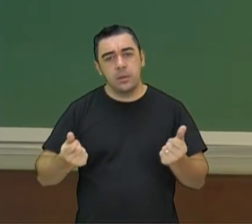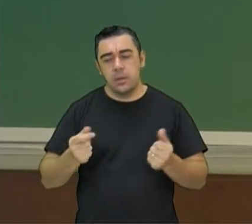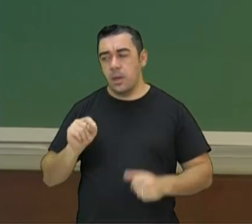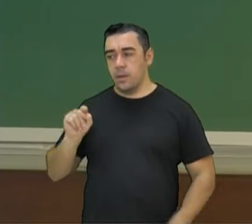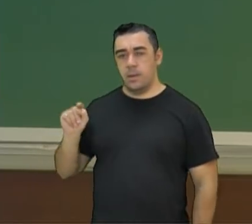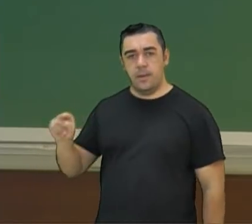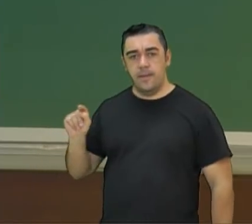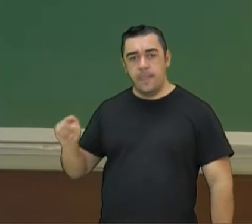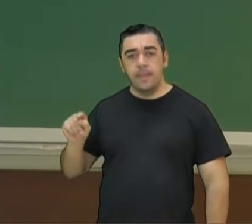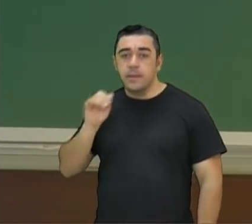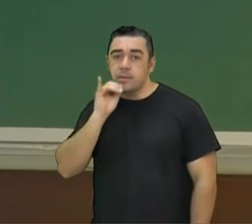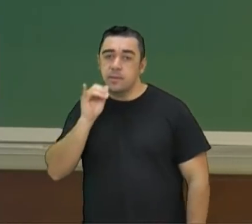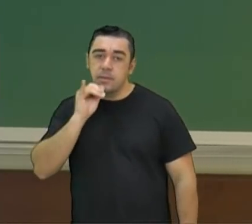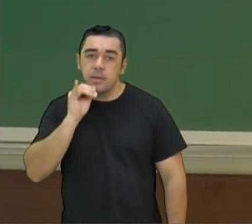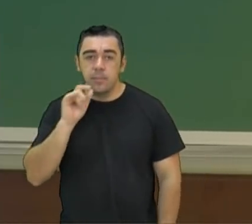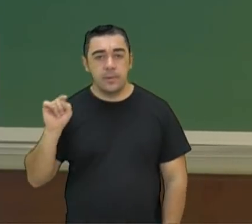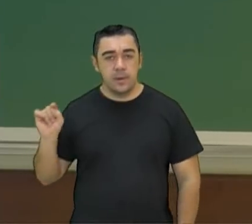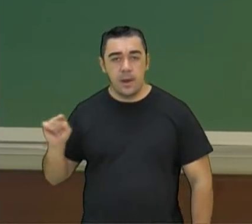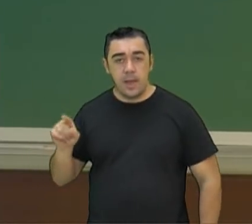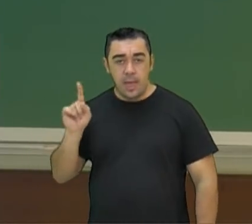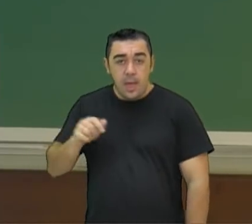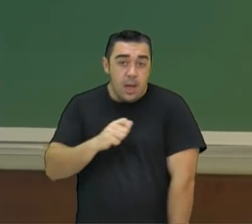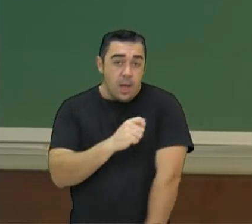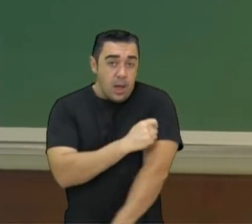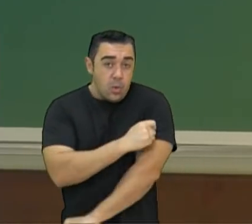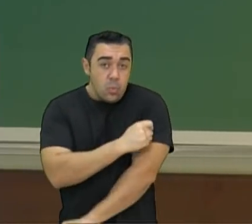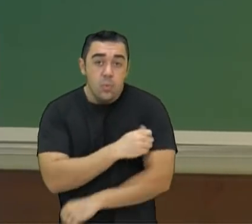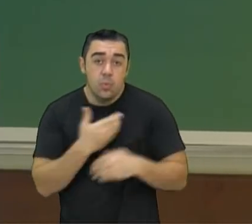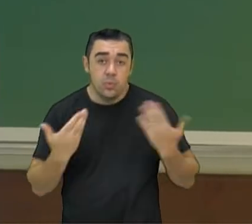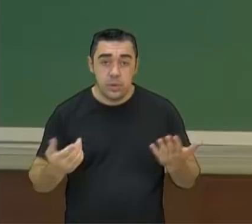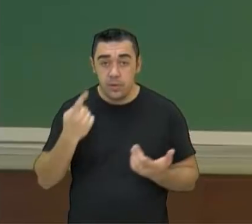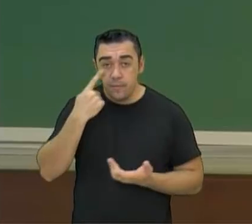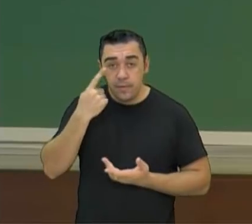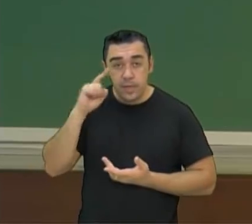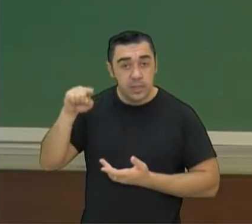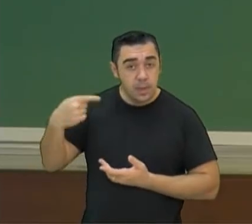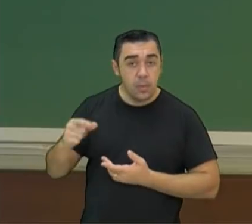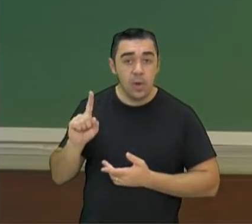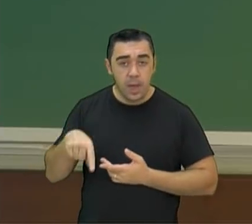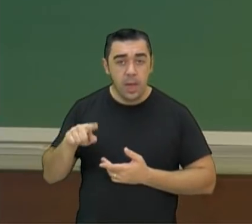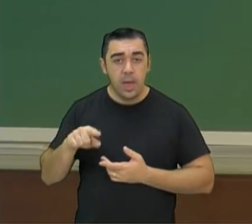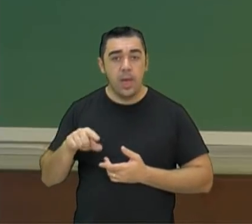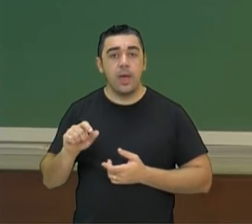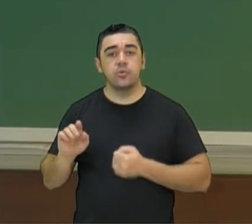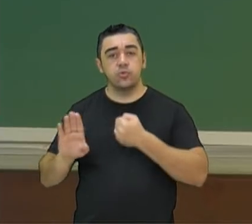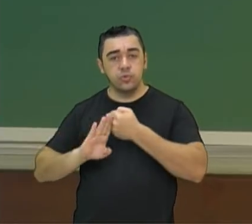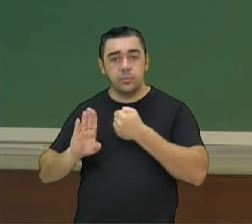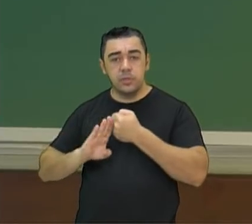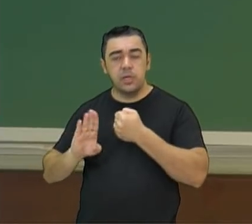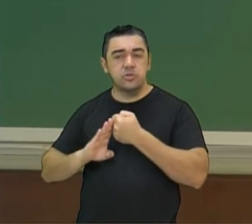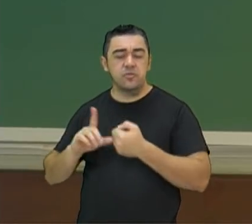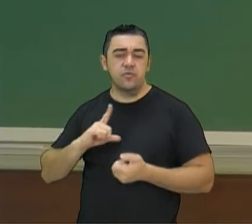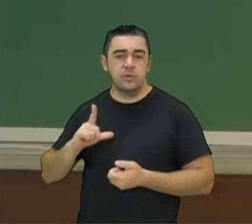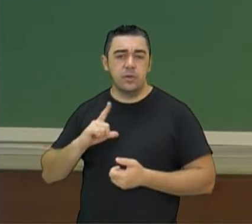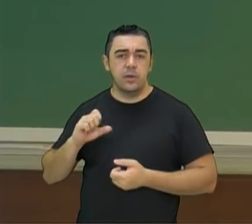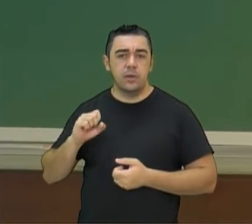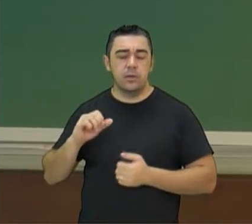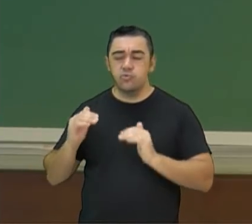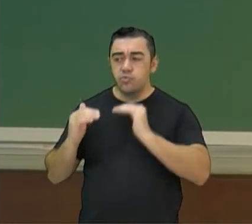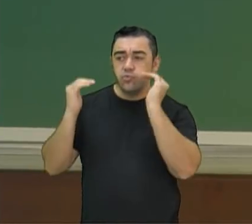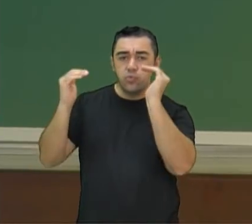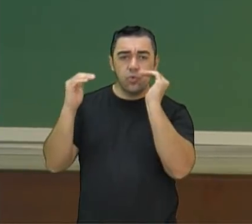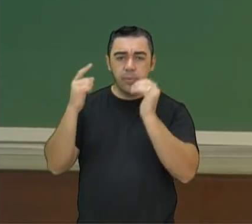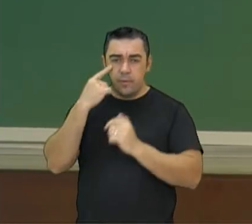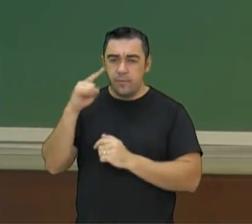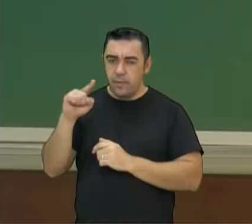refere, né, no caso aqui estou falando do estudante, né, e a gente vai ver depois que é um substantivo aí superlativo, né, absoluto, aí a gente